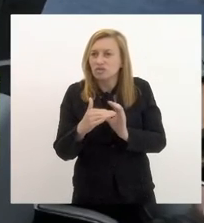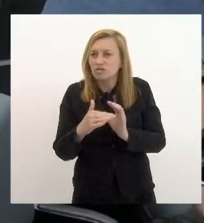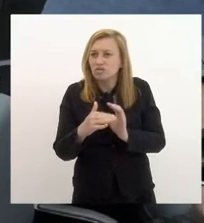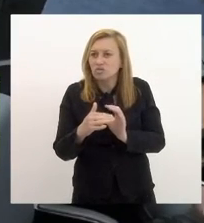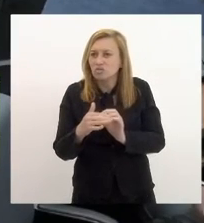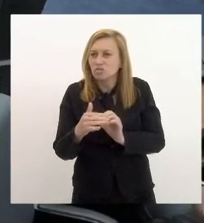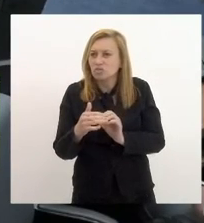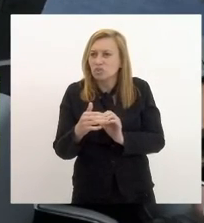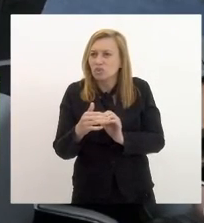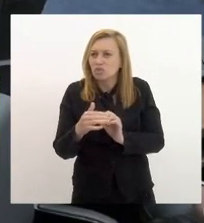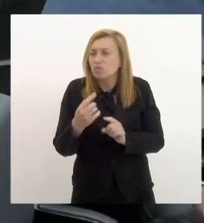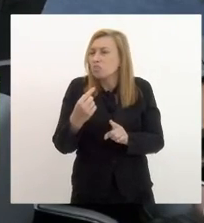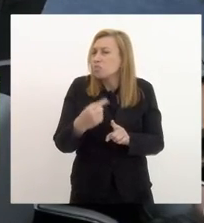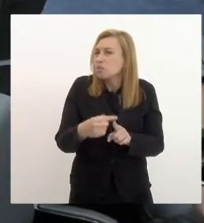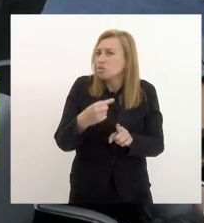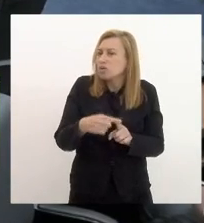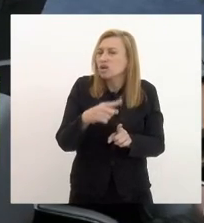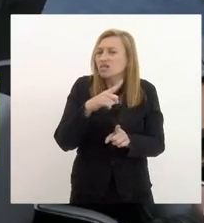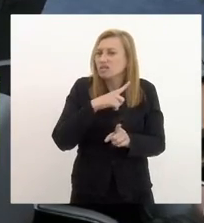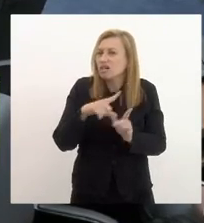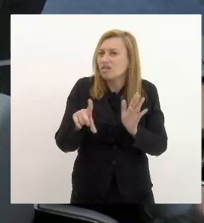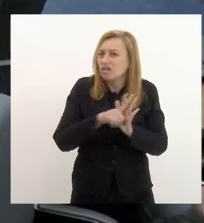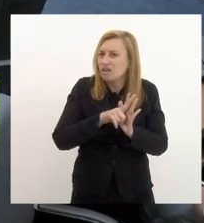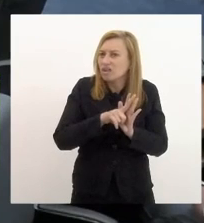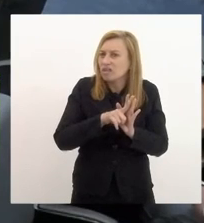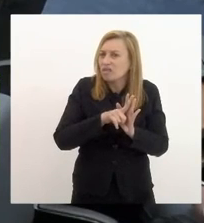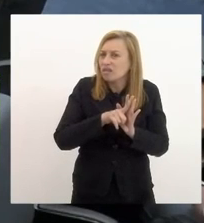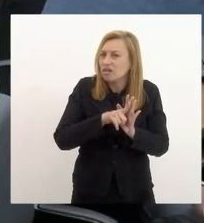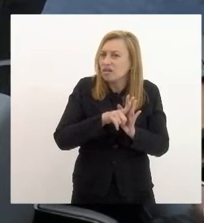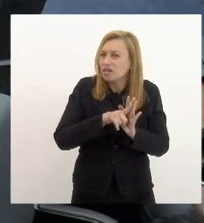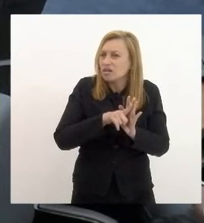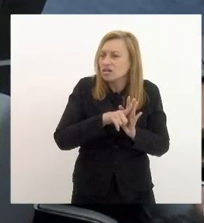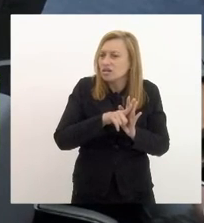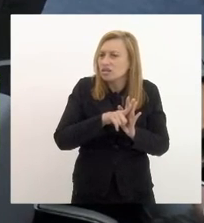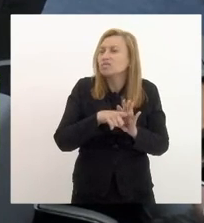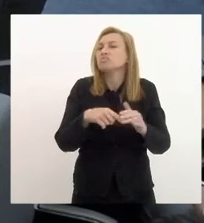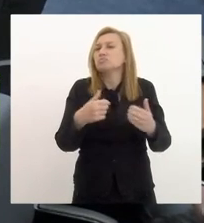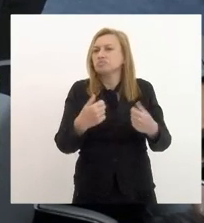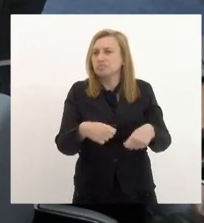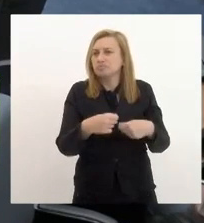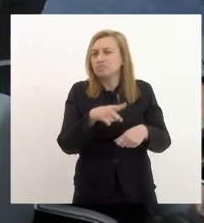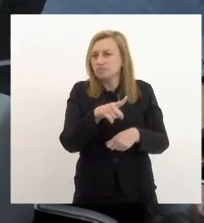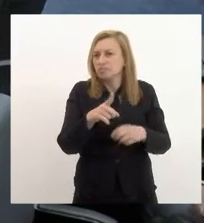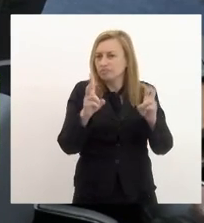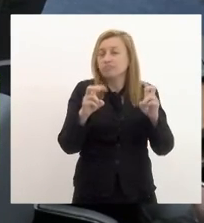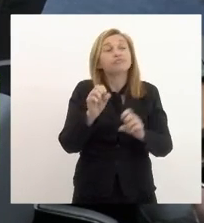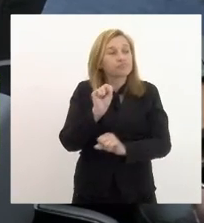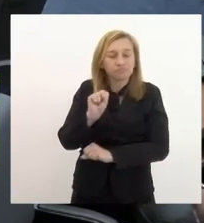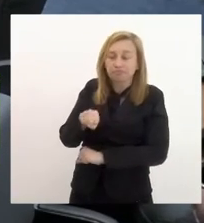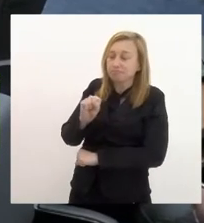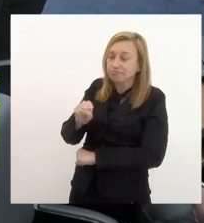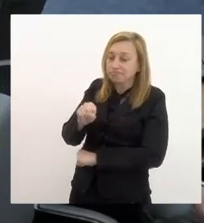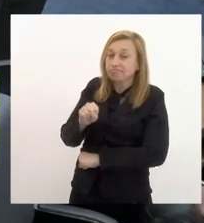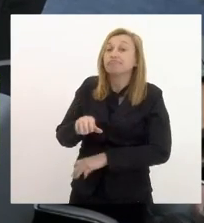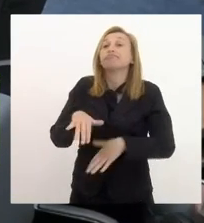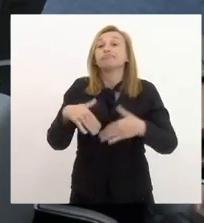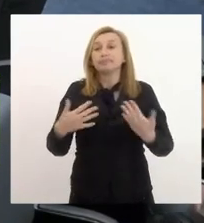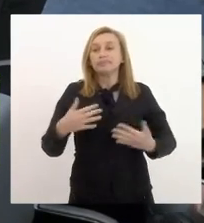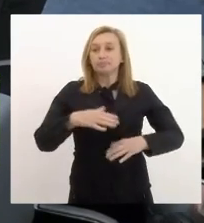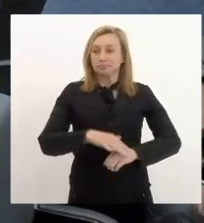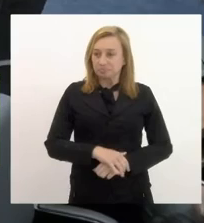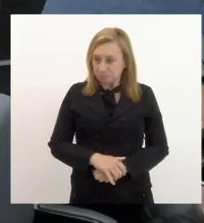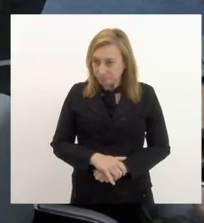acesso porque tem legislação que explícita sua sim enfim